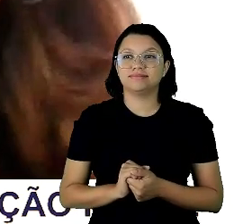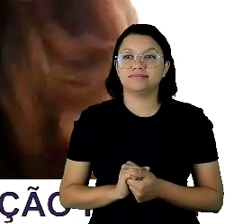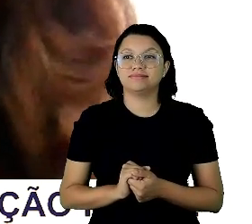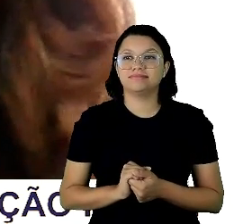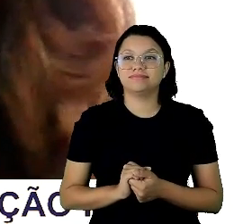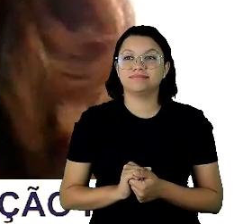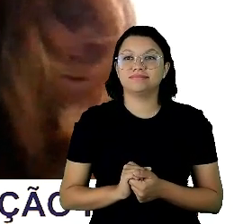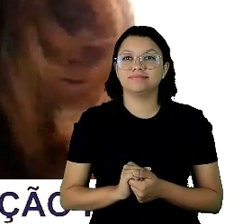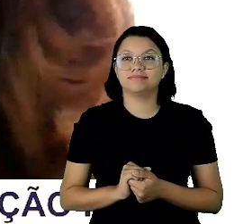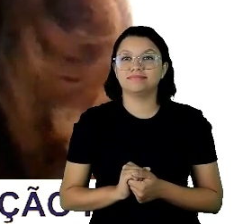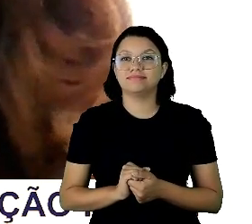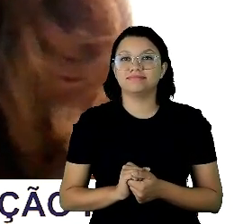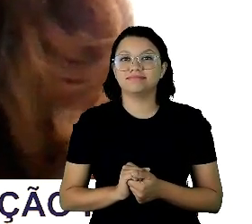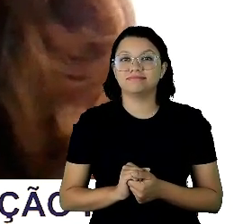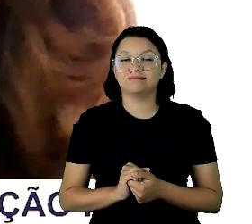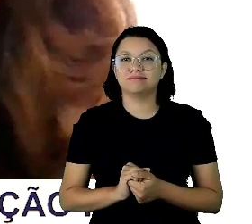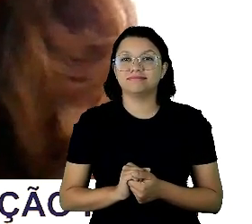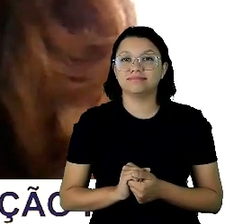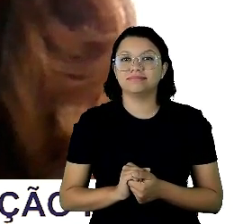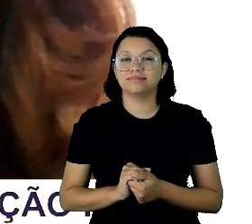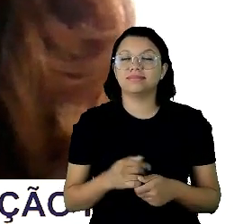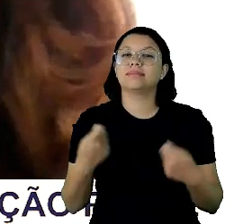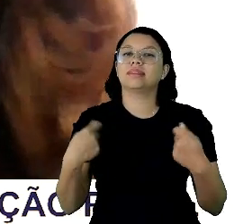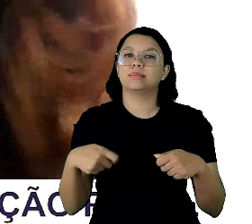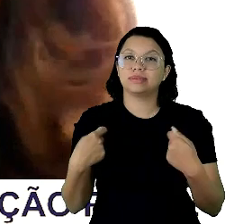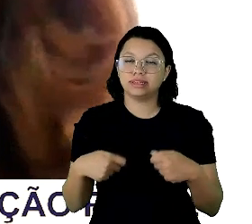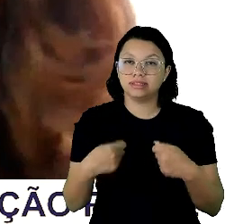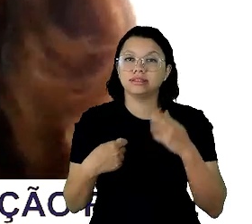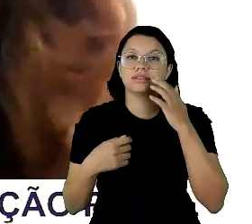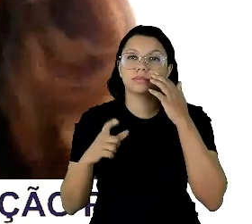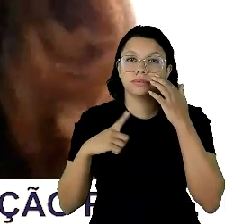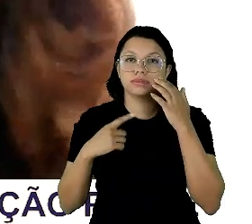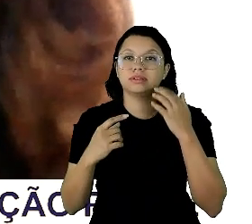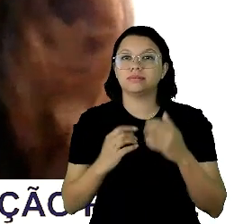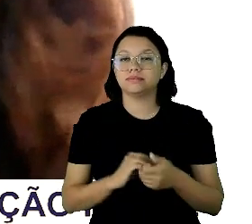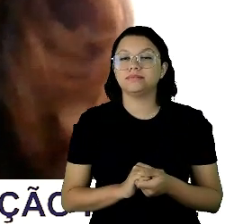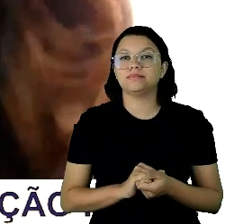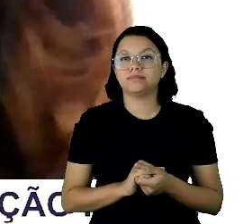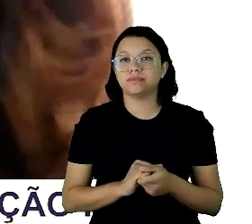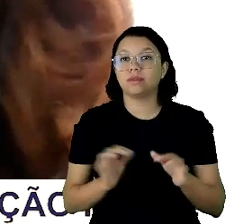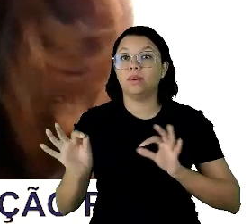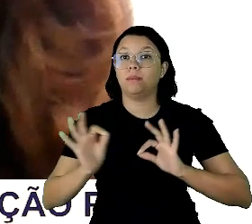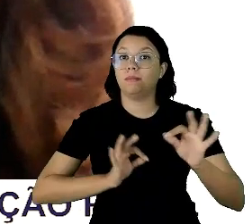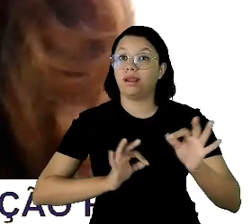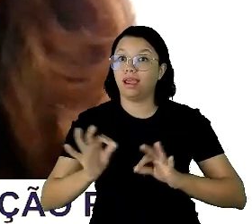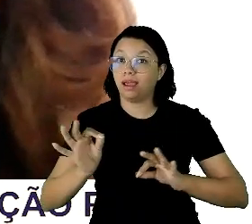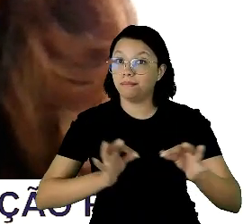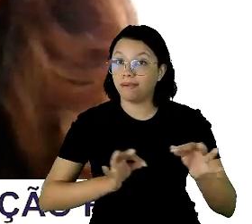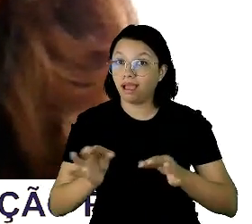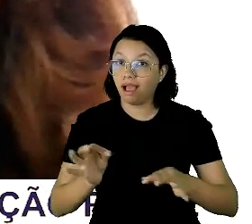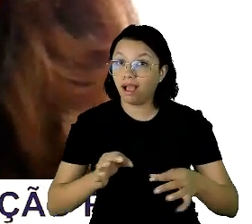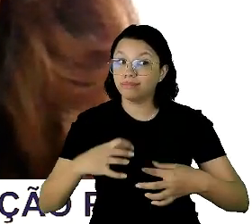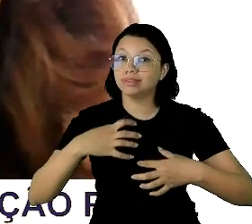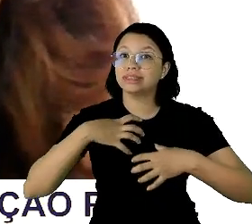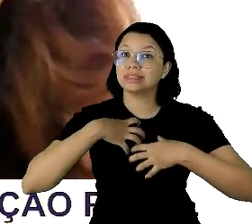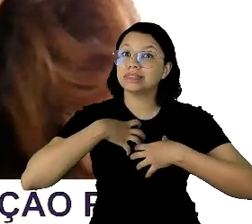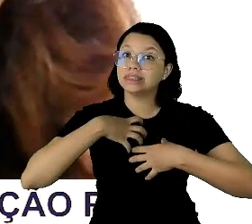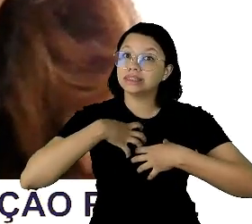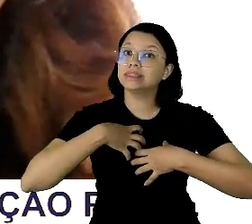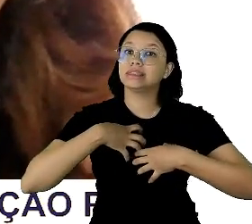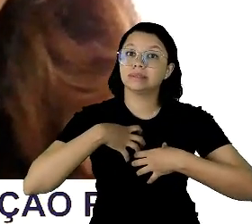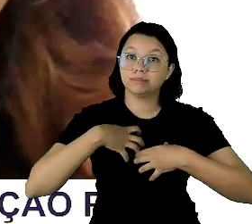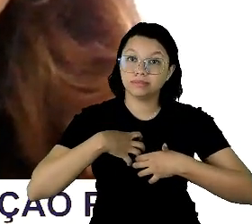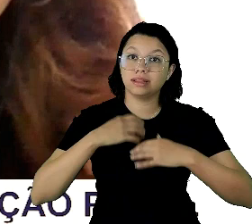Nós precisamos ter, não é, um preparo, uma sensibilidade acima de tudo, e